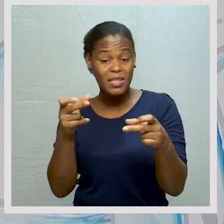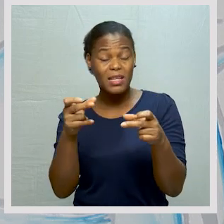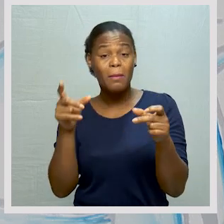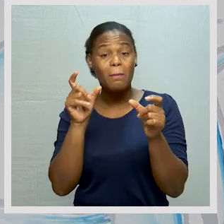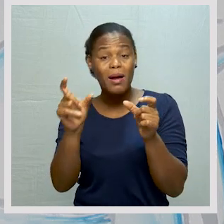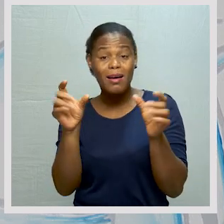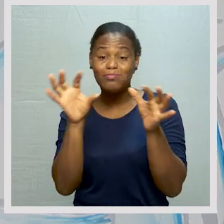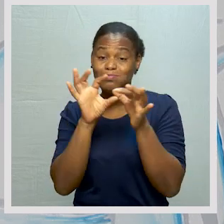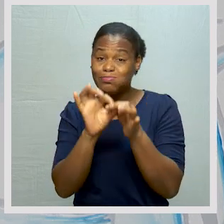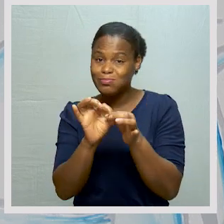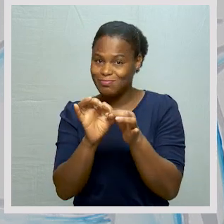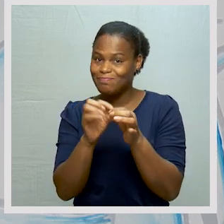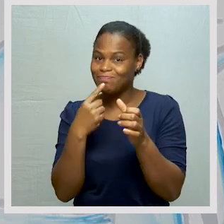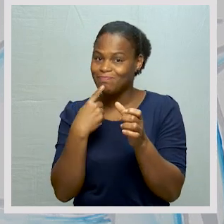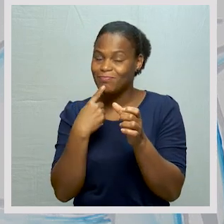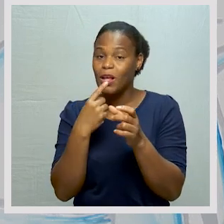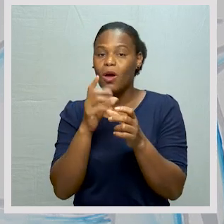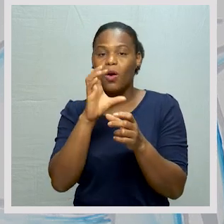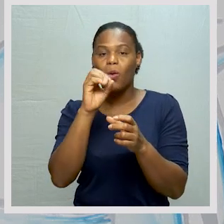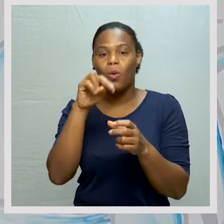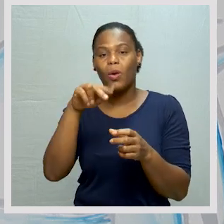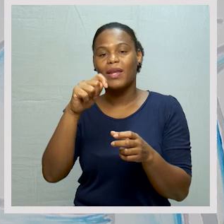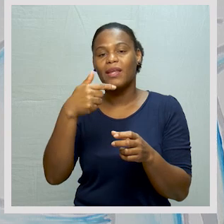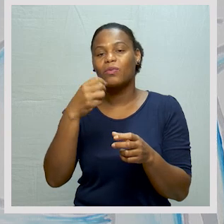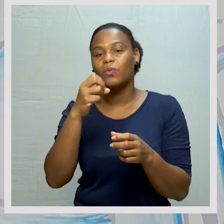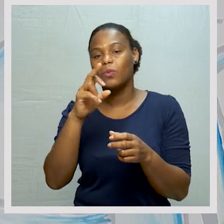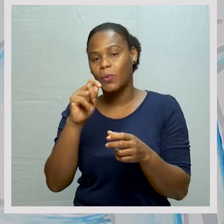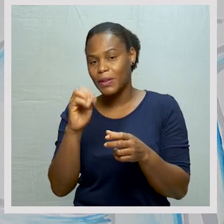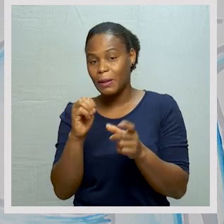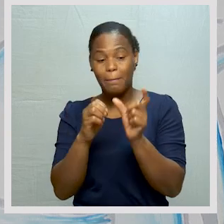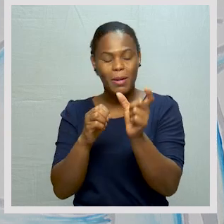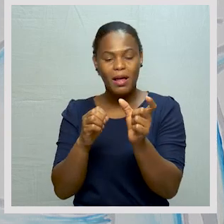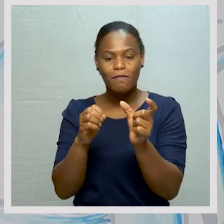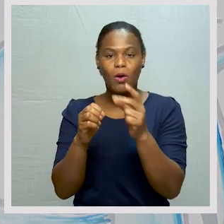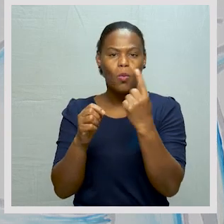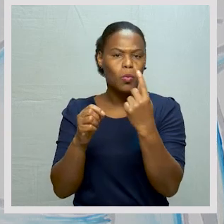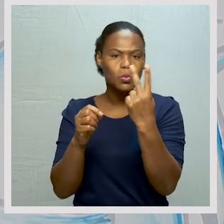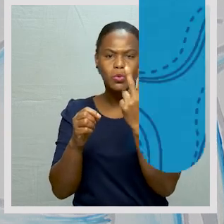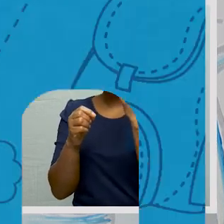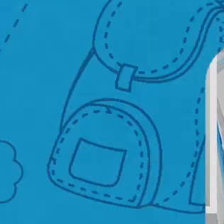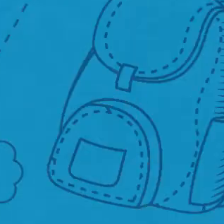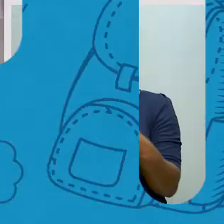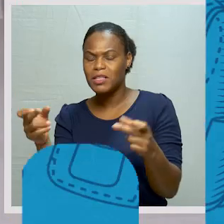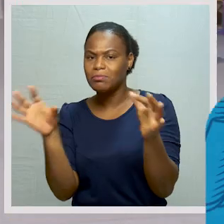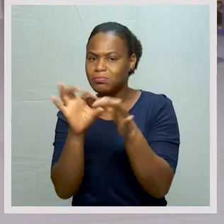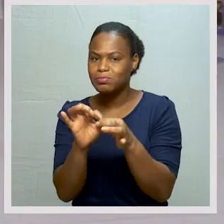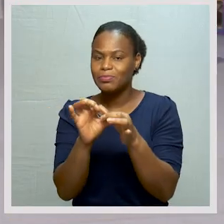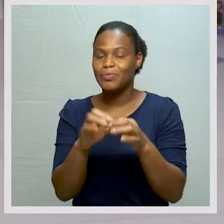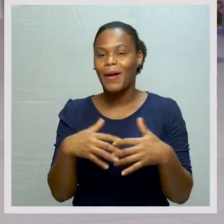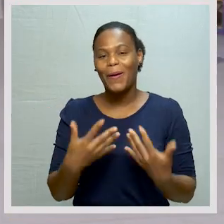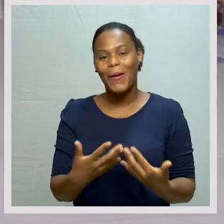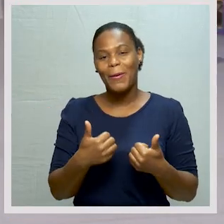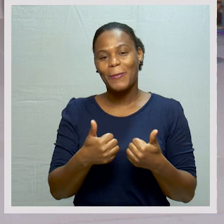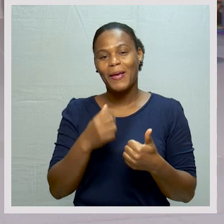pelos conectores. Os conectores são as palavras que ligam duas ou mais frases. Bem,